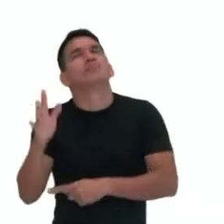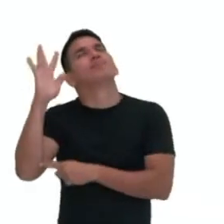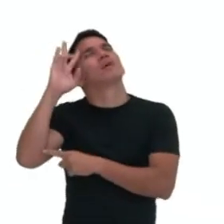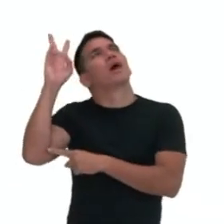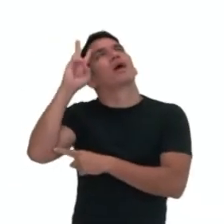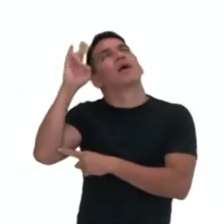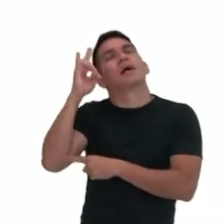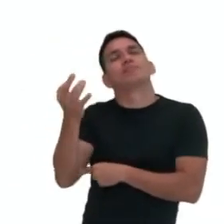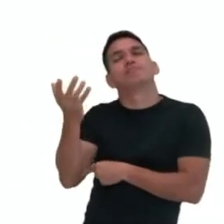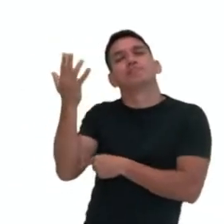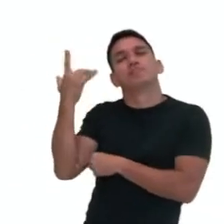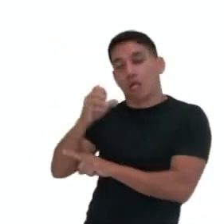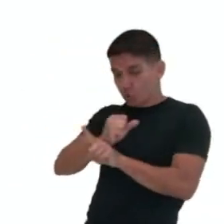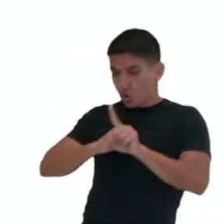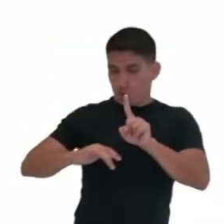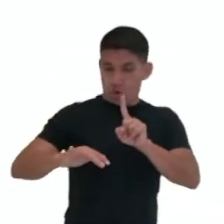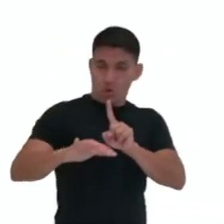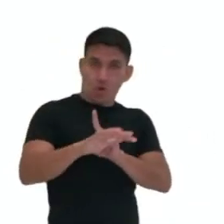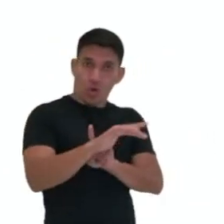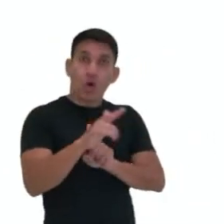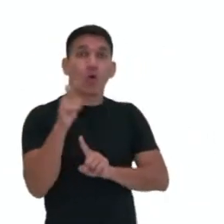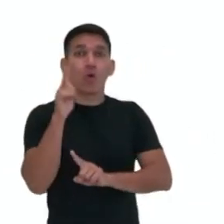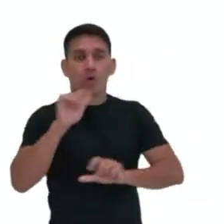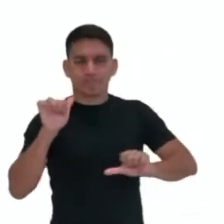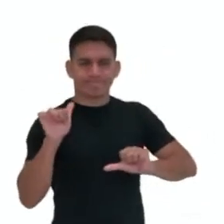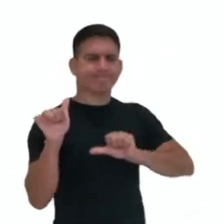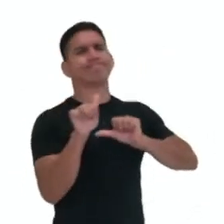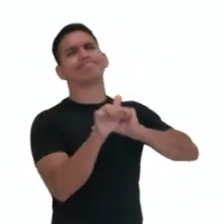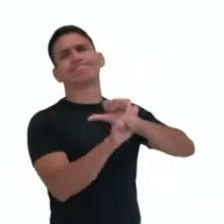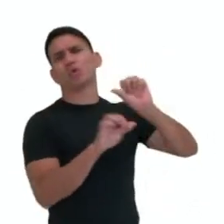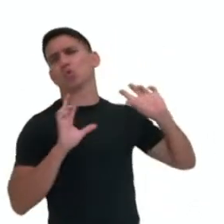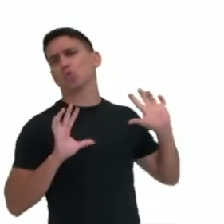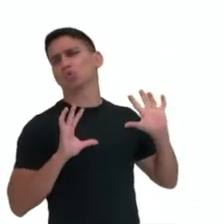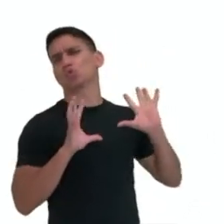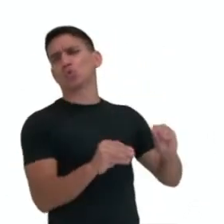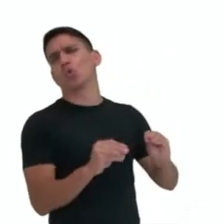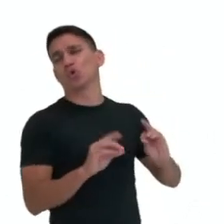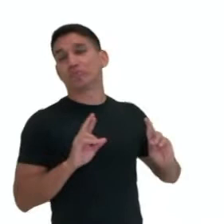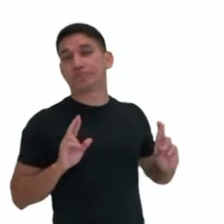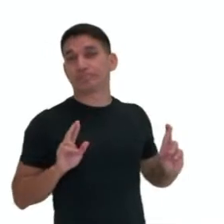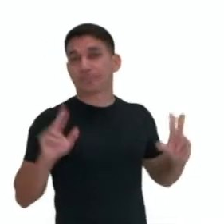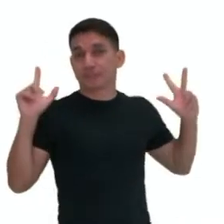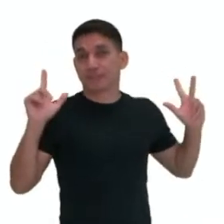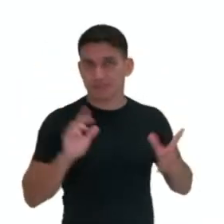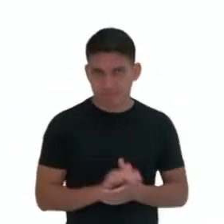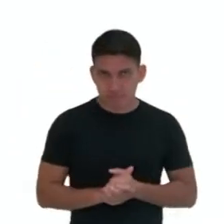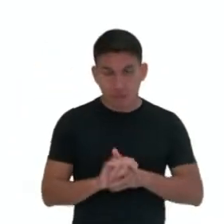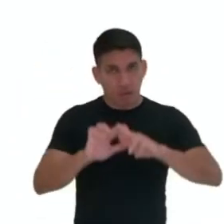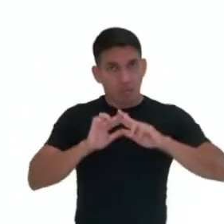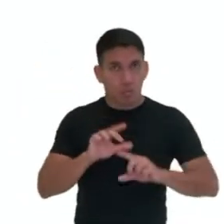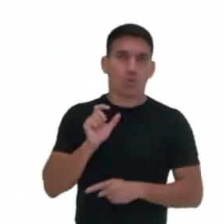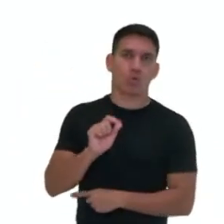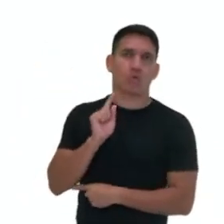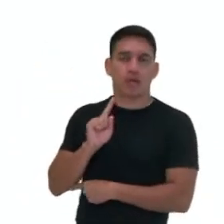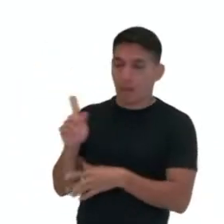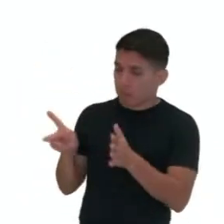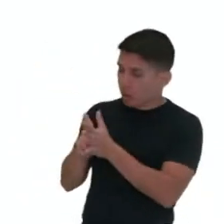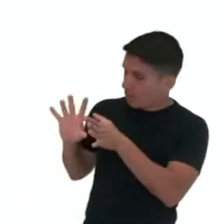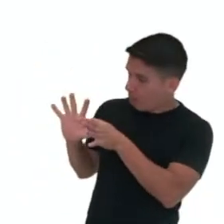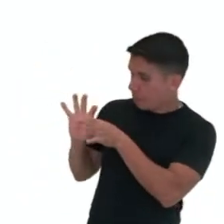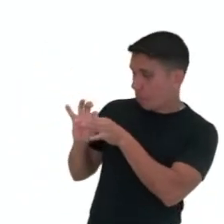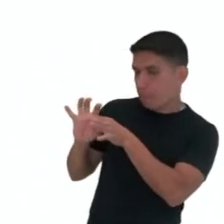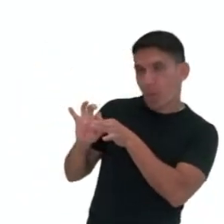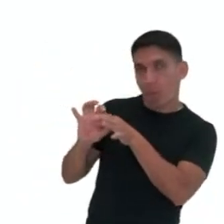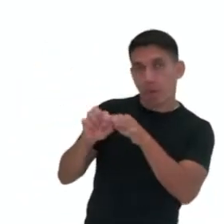recordação de uma sociedade radicalmente, totalmente diferente. Não é à toa que, no contexto da Guerra